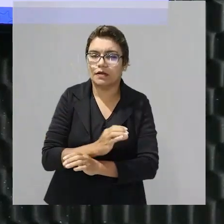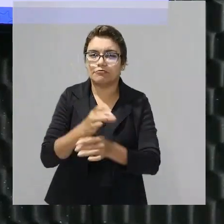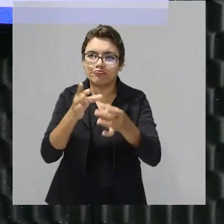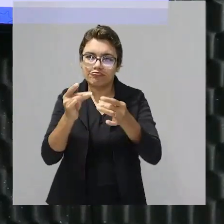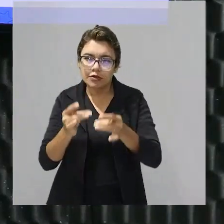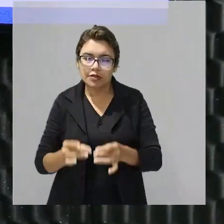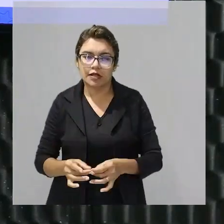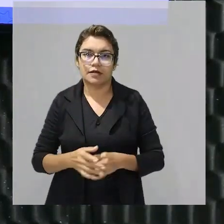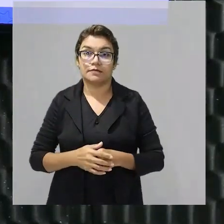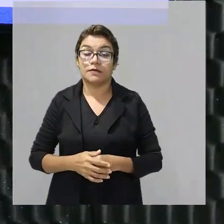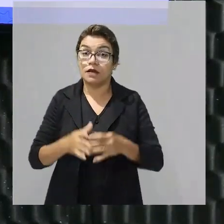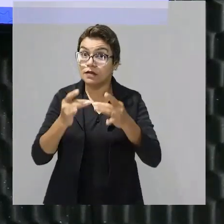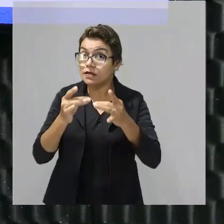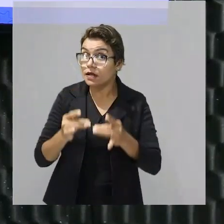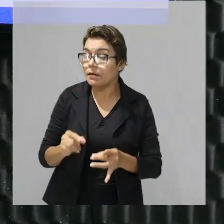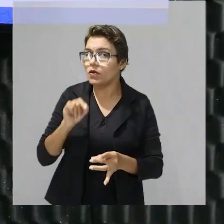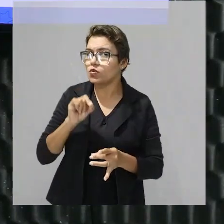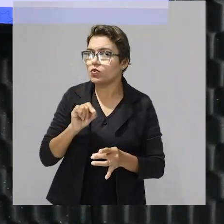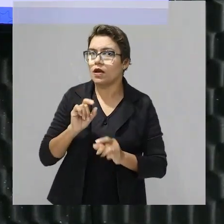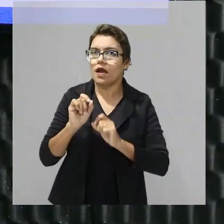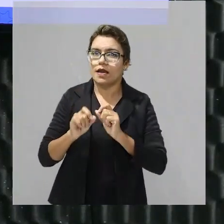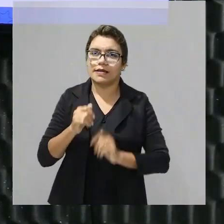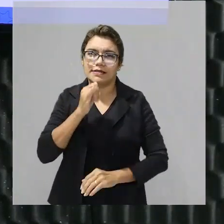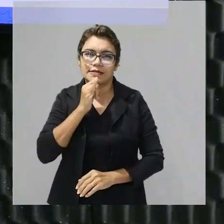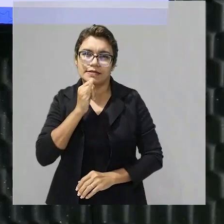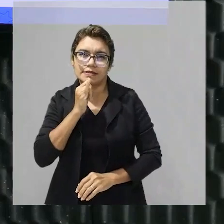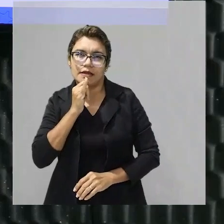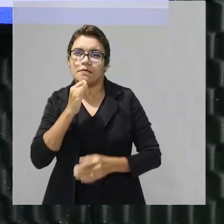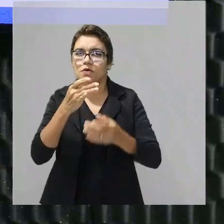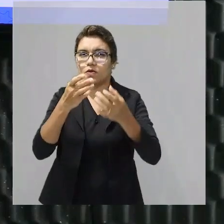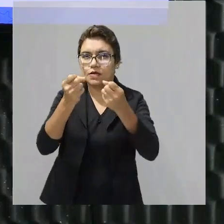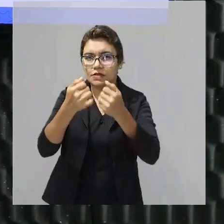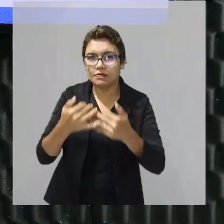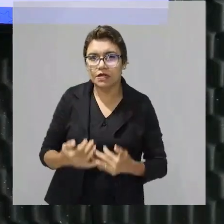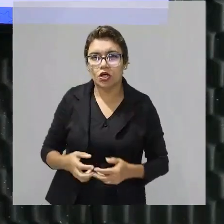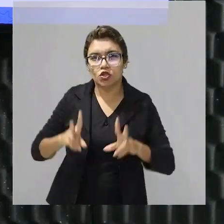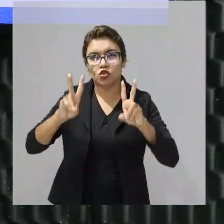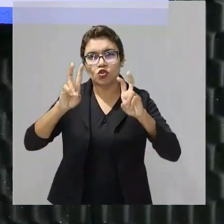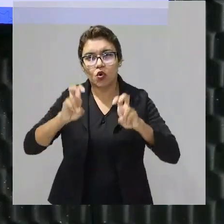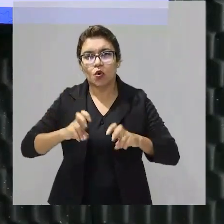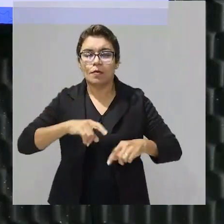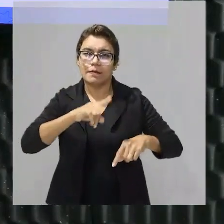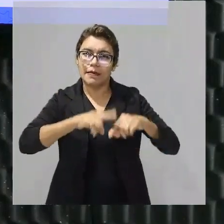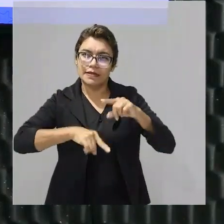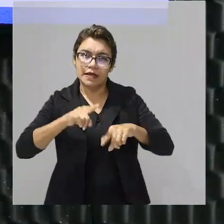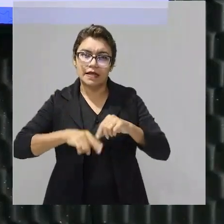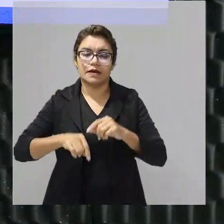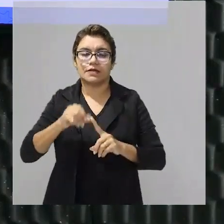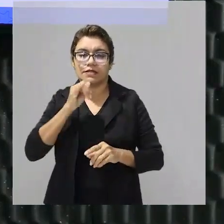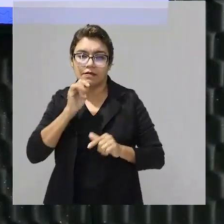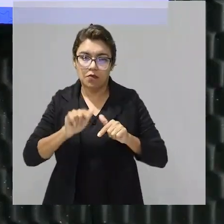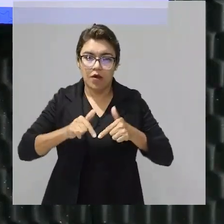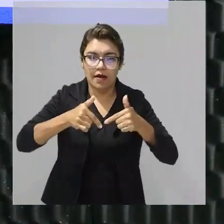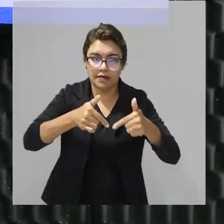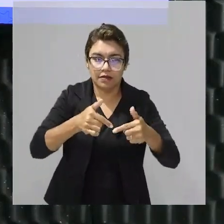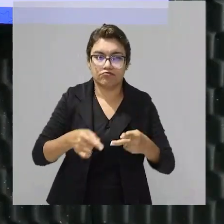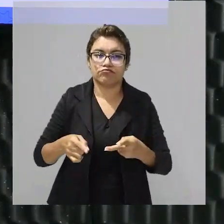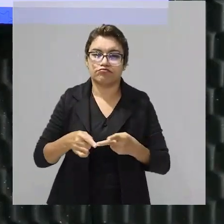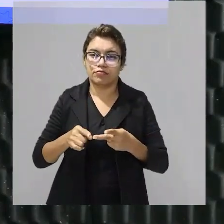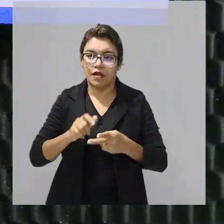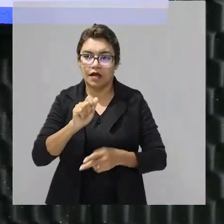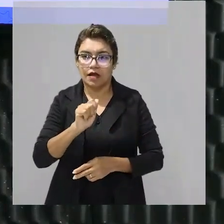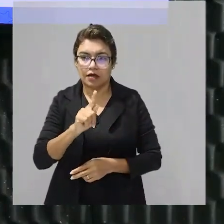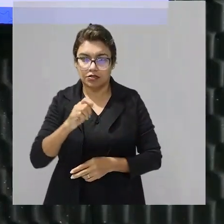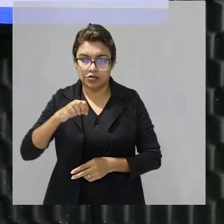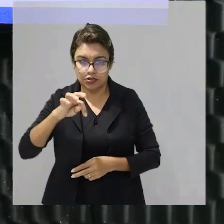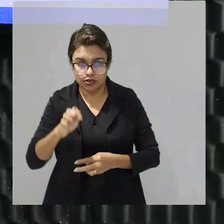deve ter ouvido falar que a proposta de intervenção do Enem precisa ser detalhada e ficou desesperado achando que teria que fazer